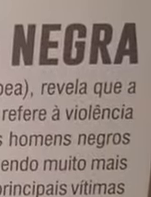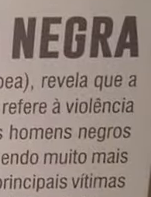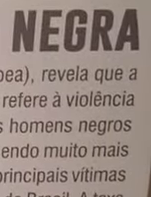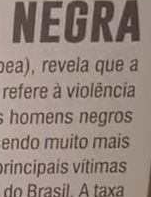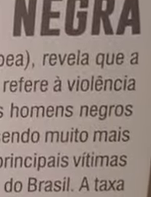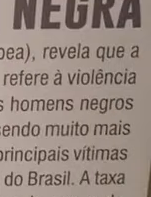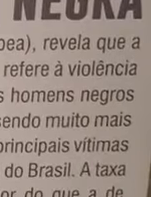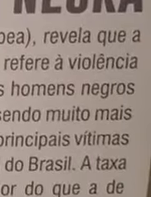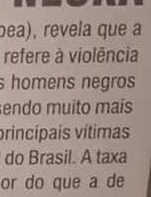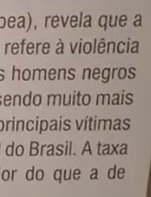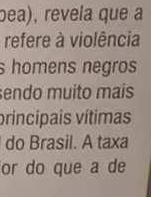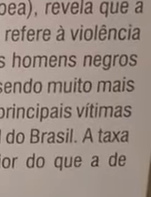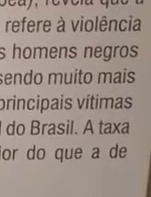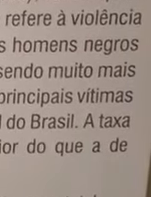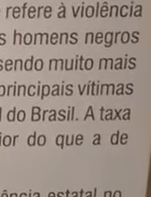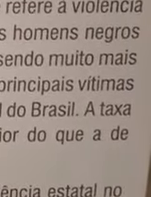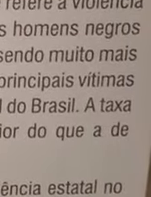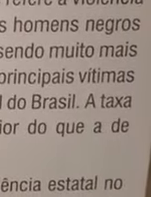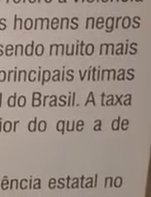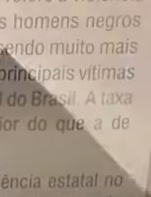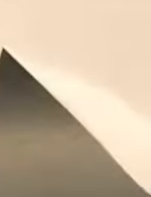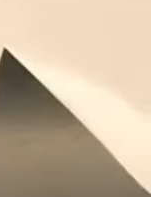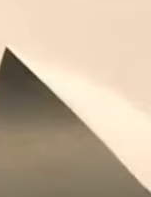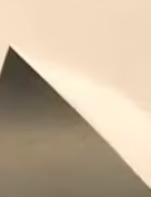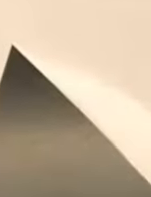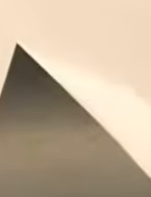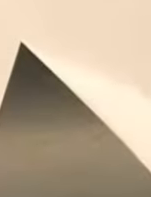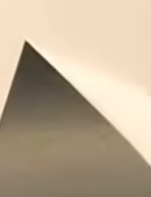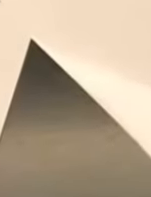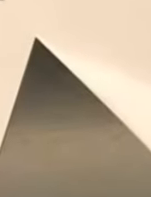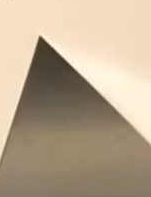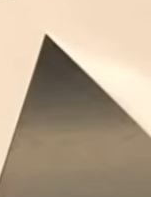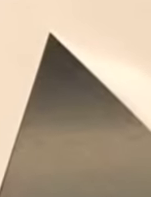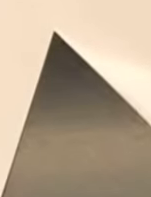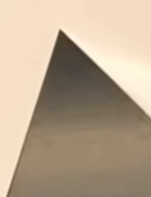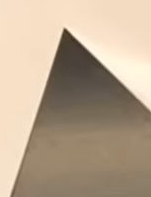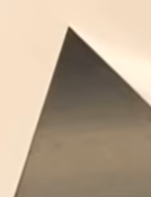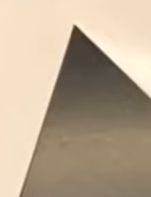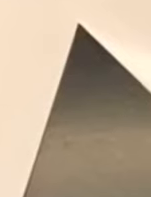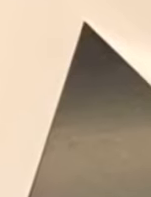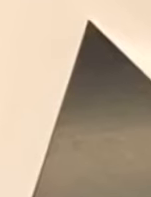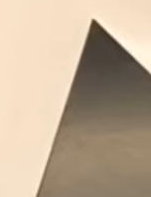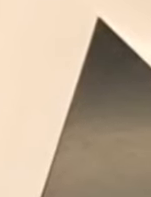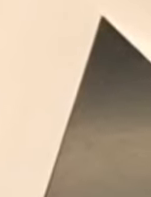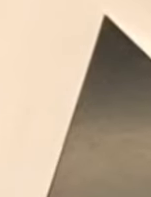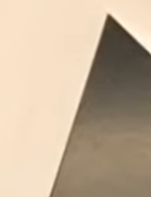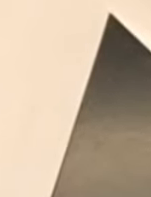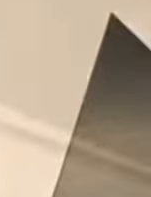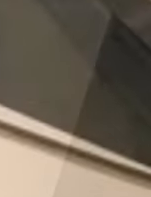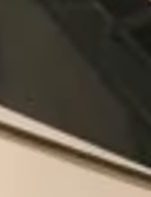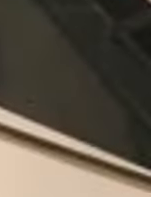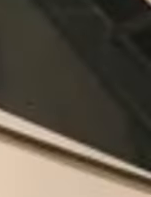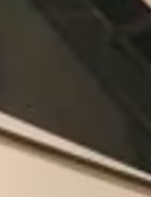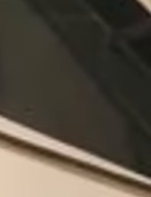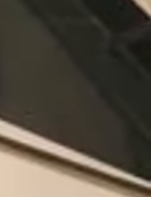placa. É dinheiro público. Aquilo que demonstrava numa charge